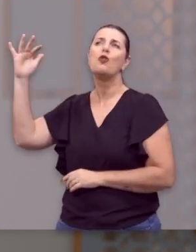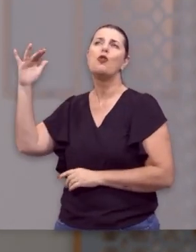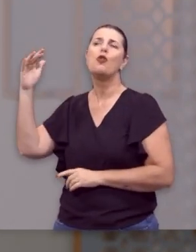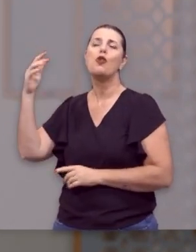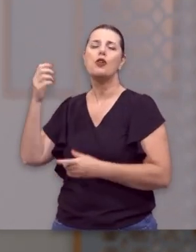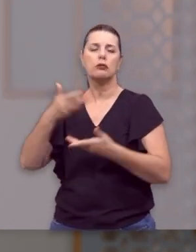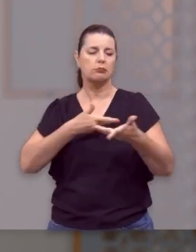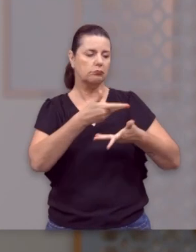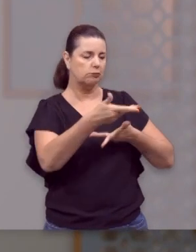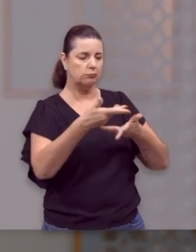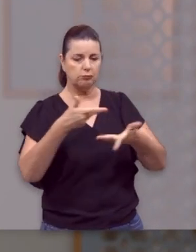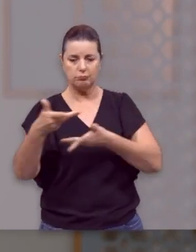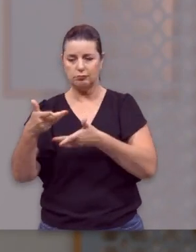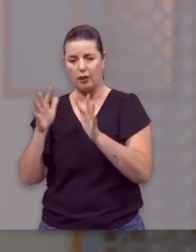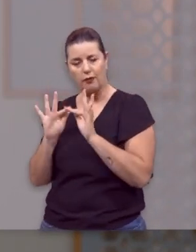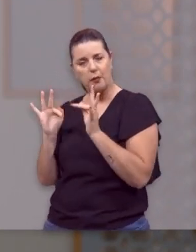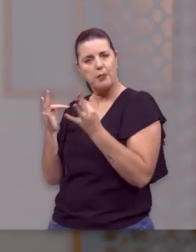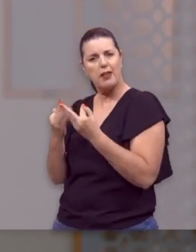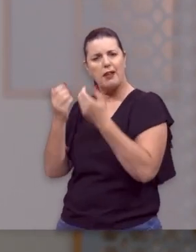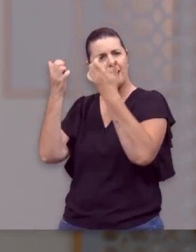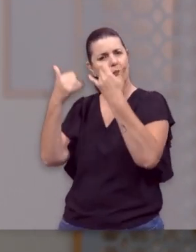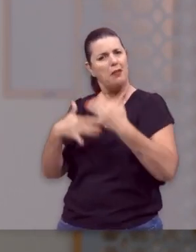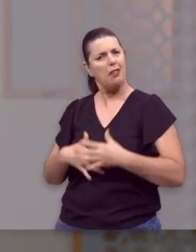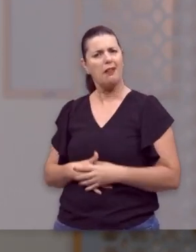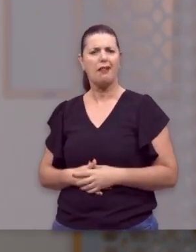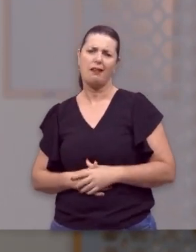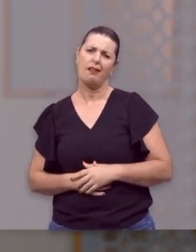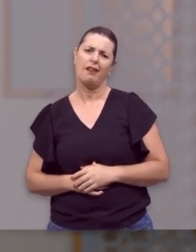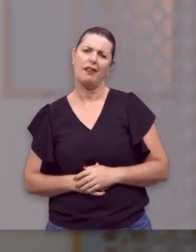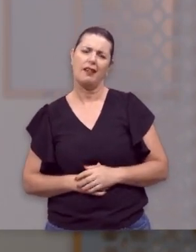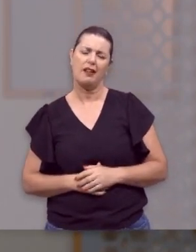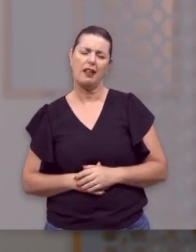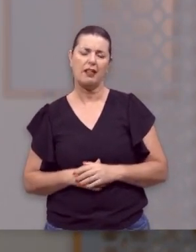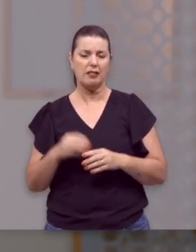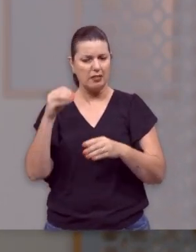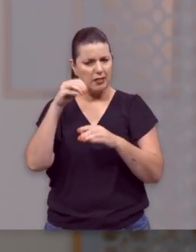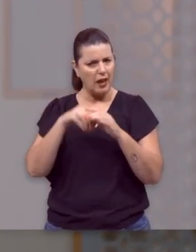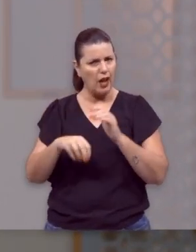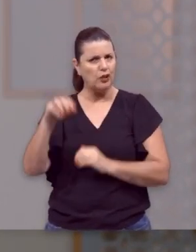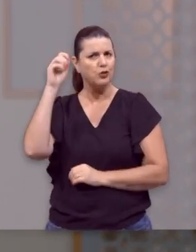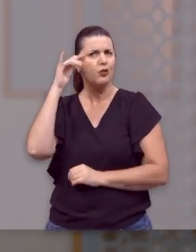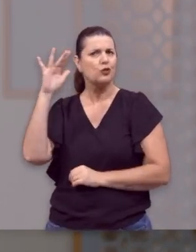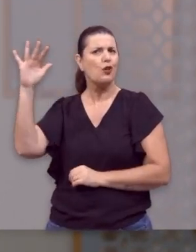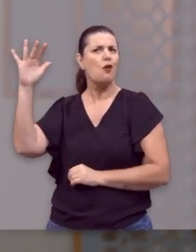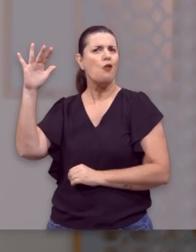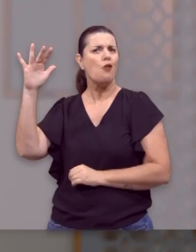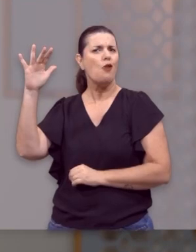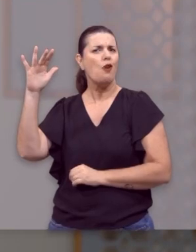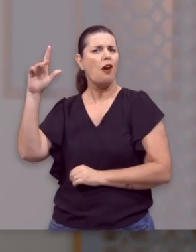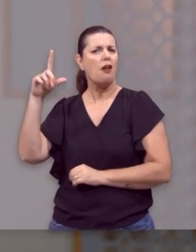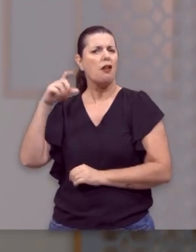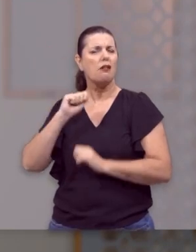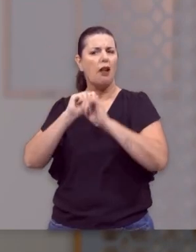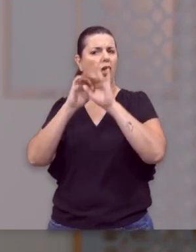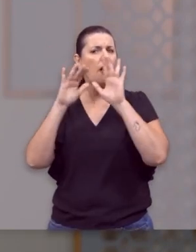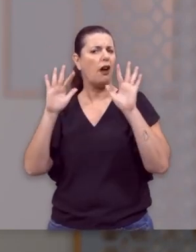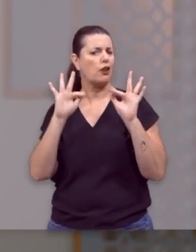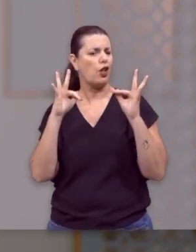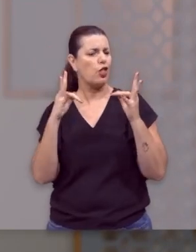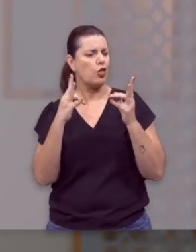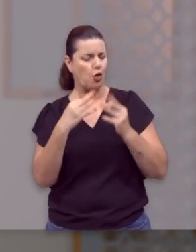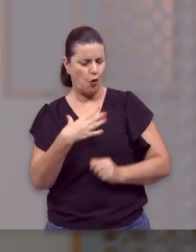ele compartilha esses sonhos com a sua família. E nesses sonhos fica claro e evidente que toda a